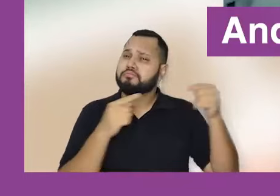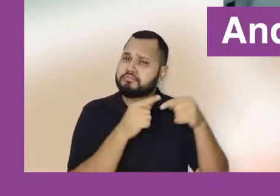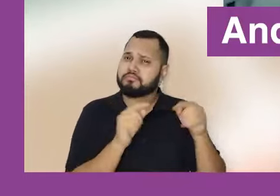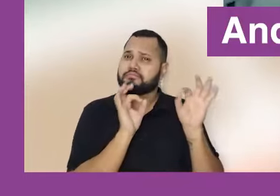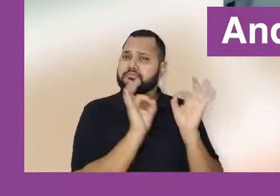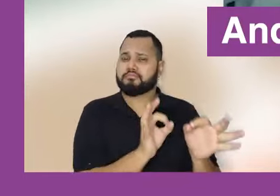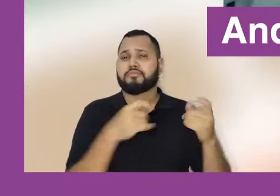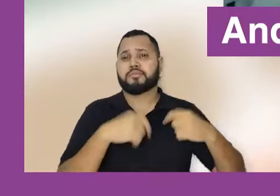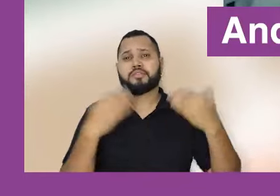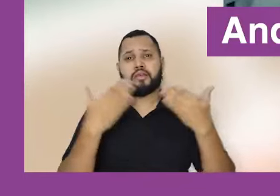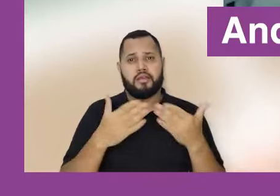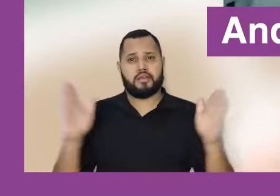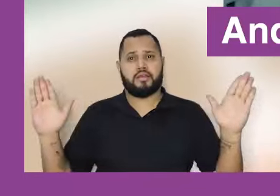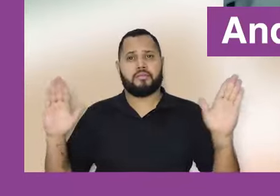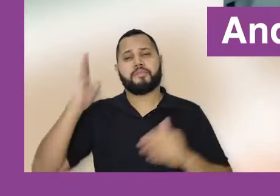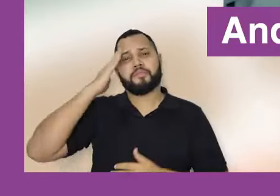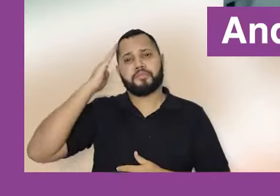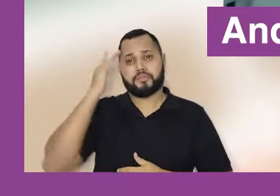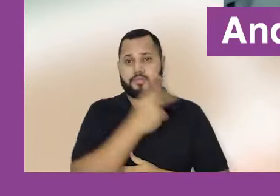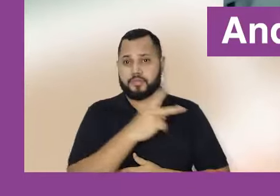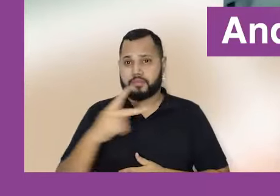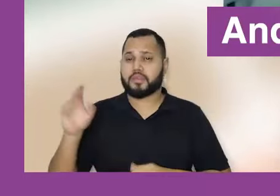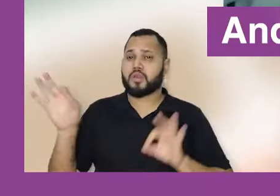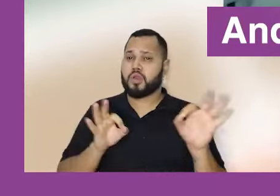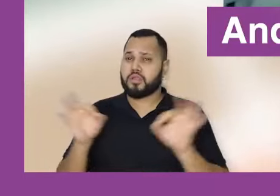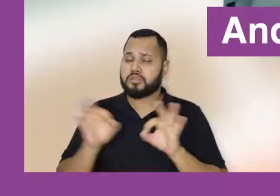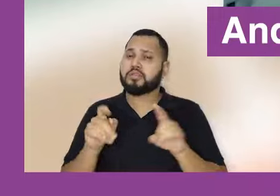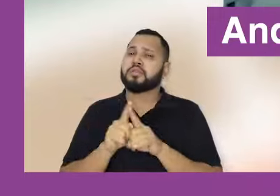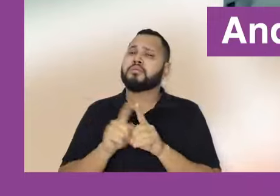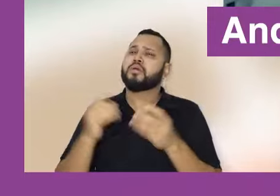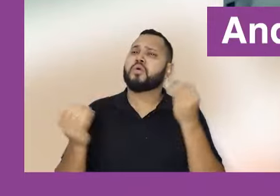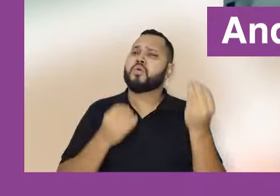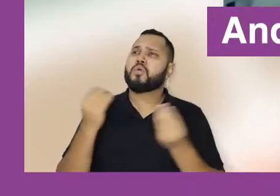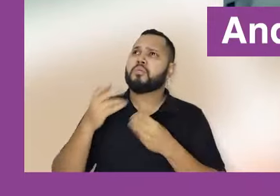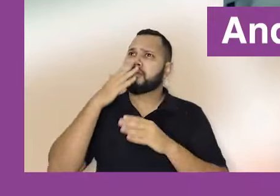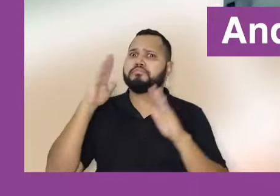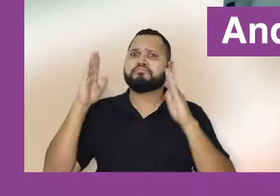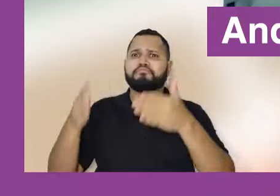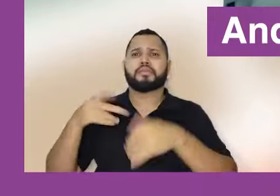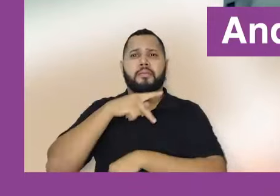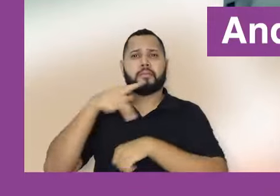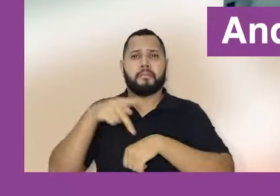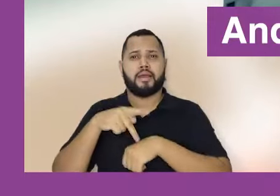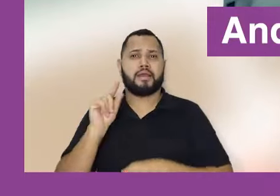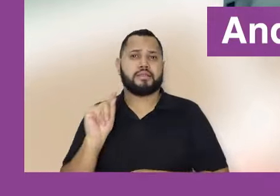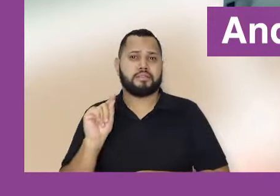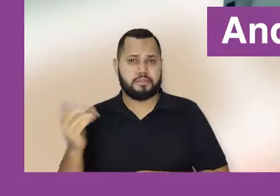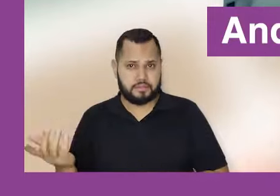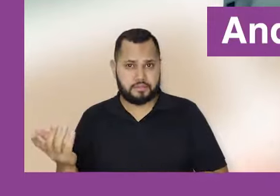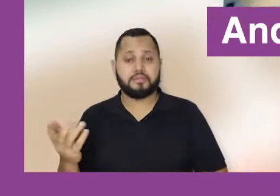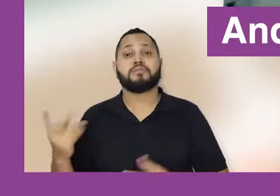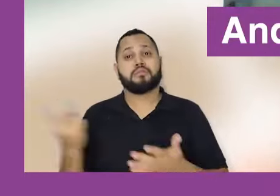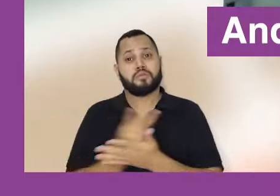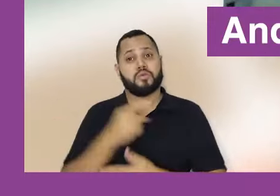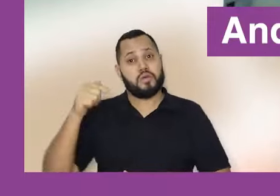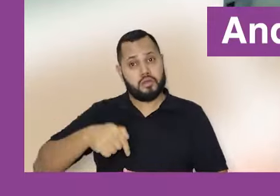precisa ser amplificado além das organizações mas como um projeto de país mesmo né porque é algo que